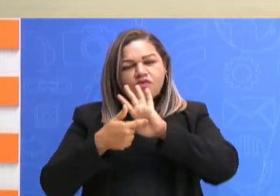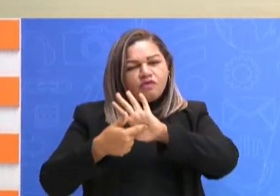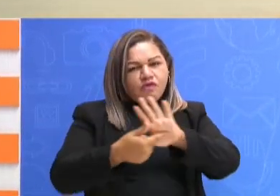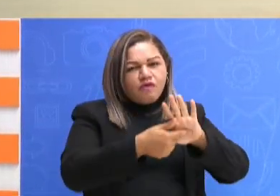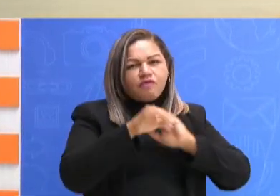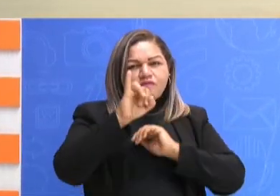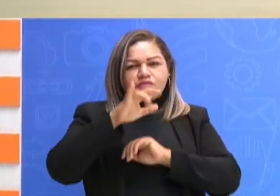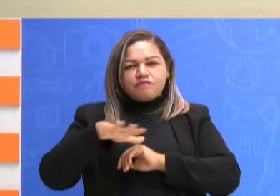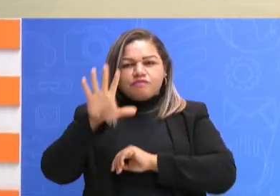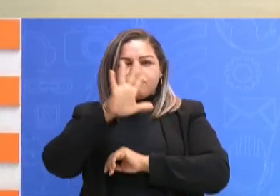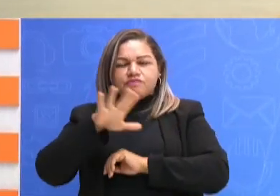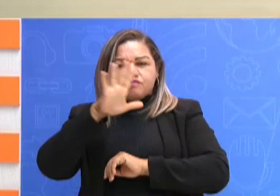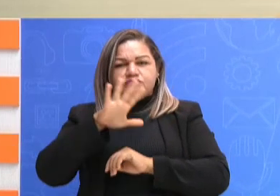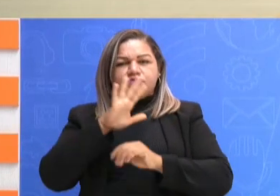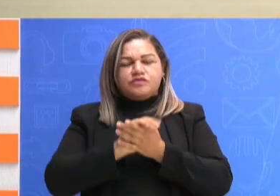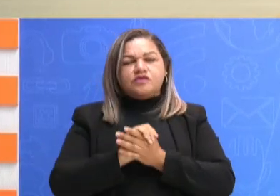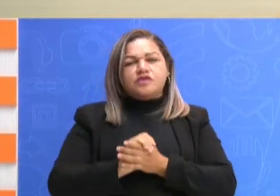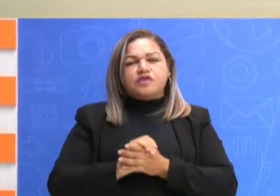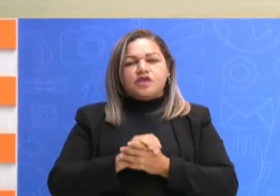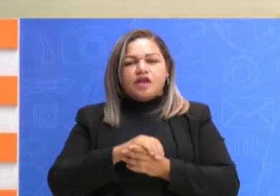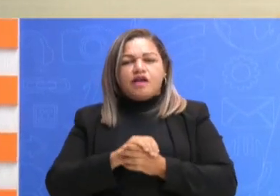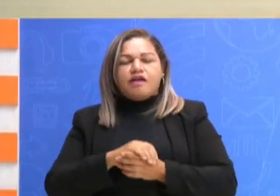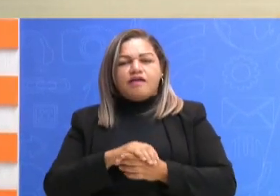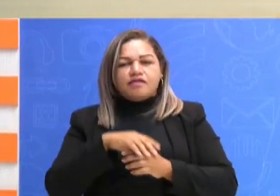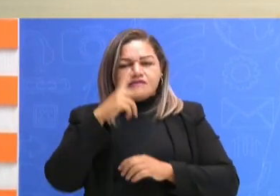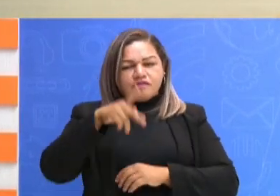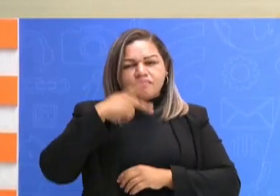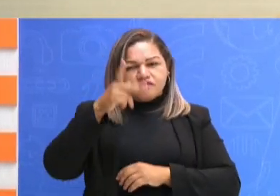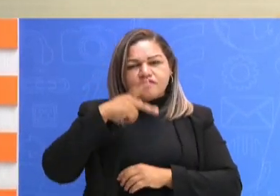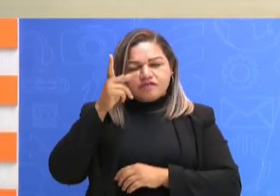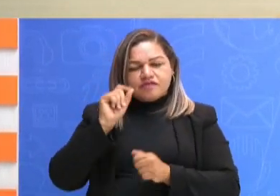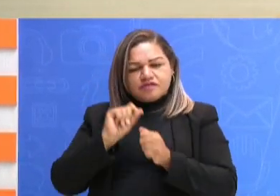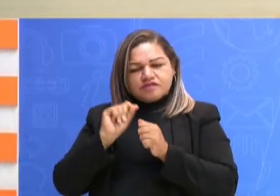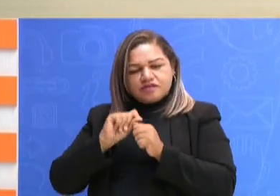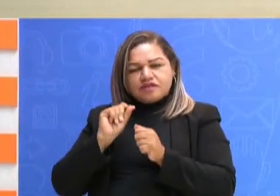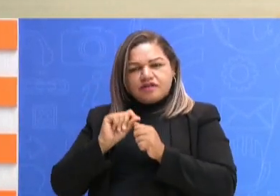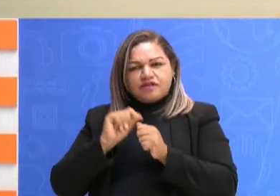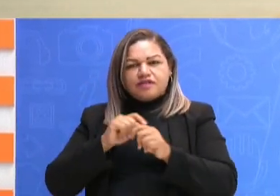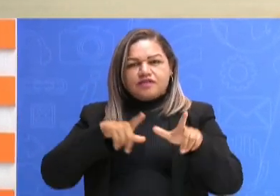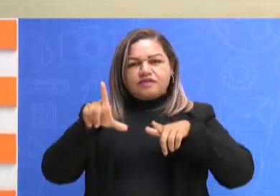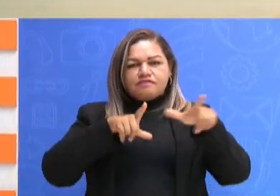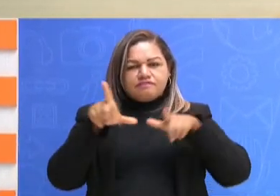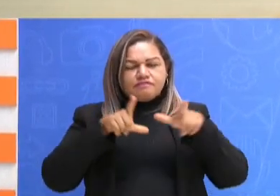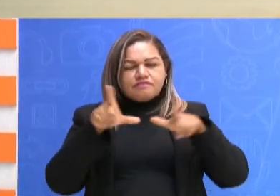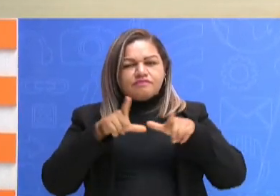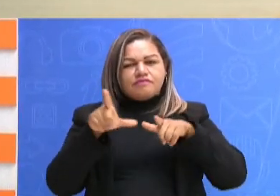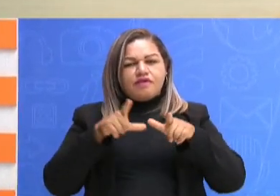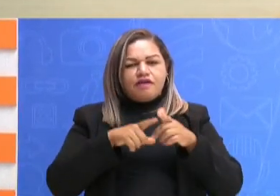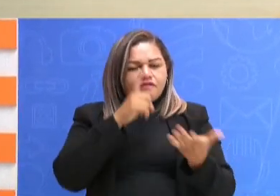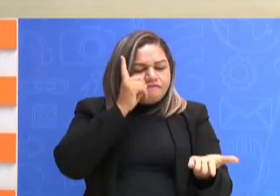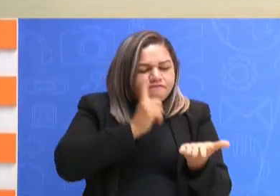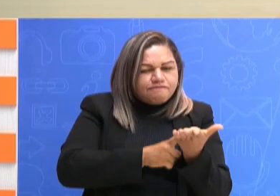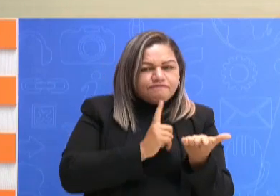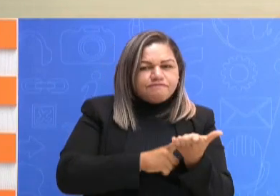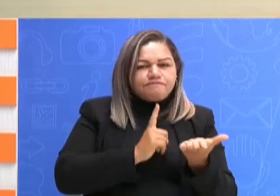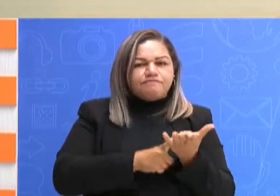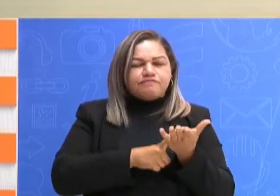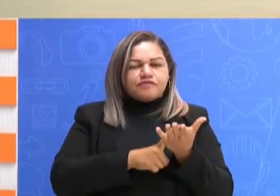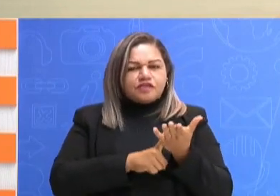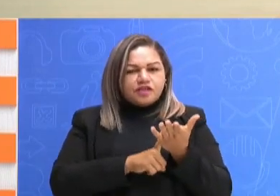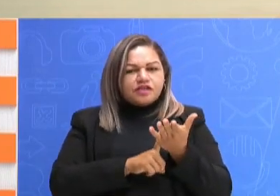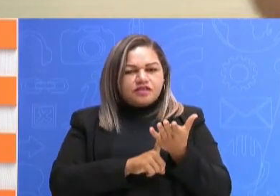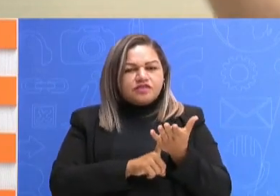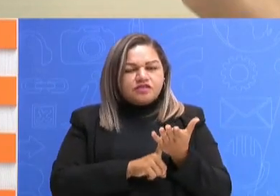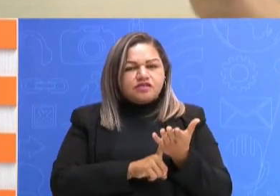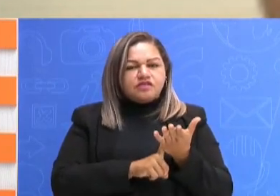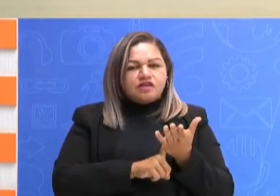essas imagens, claro, e mostrar que o que a gente está falando vai se concretizar. Nós vamos trabalhar nas estradas, é o nosso compromisso de fazer com que